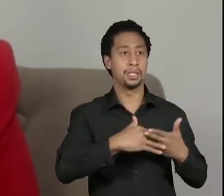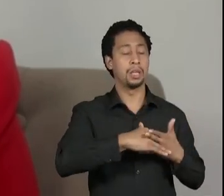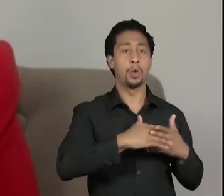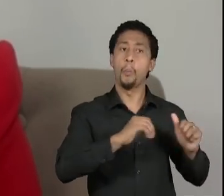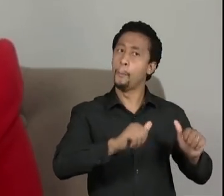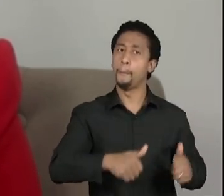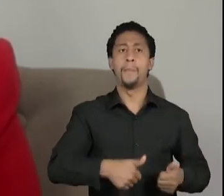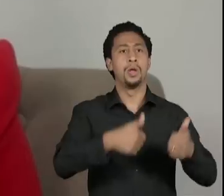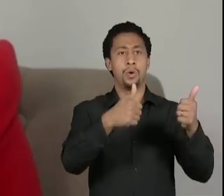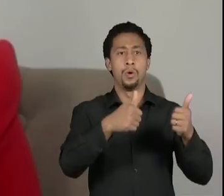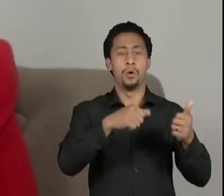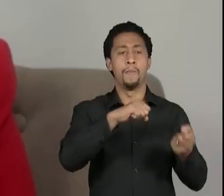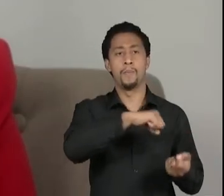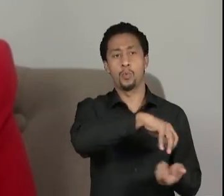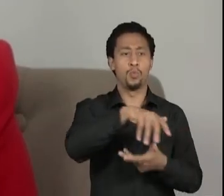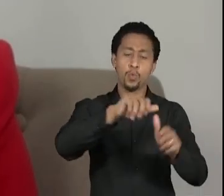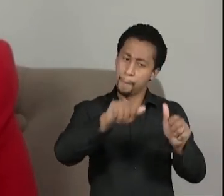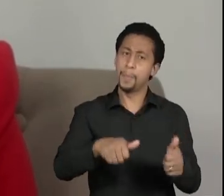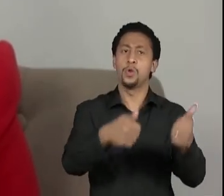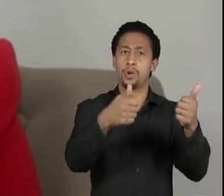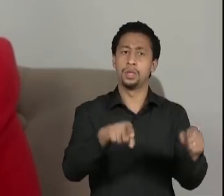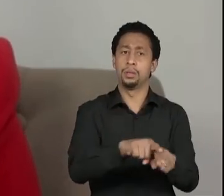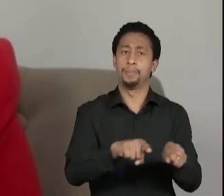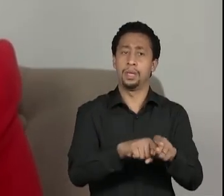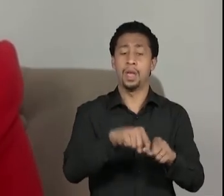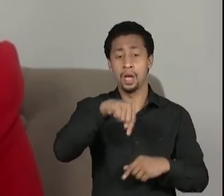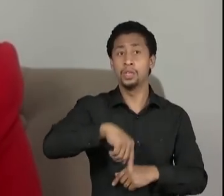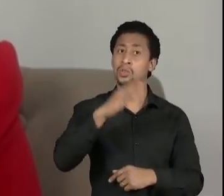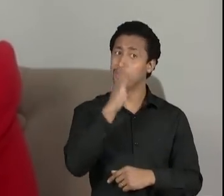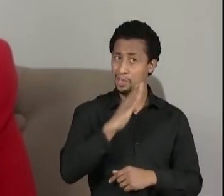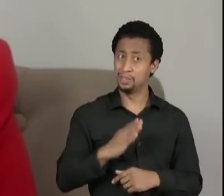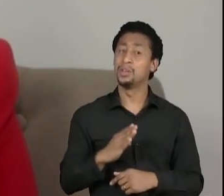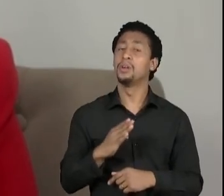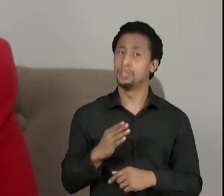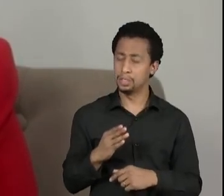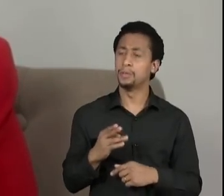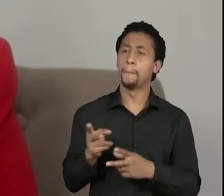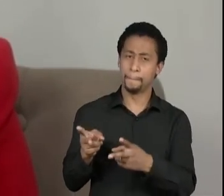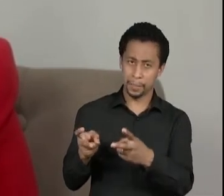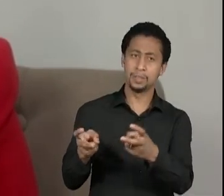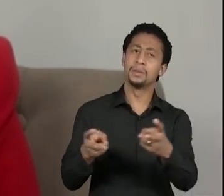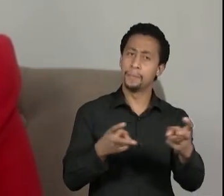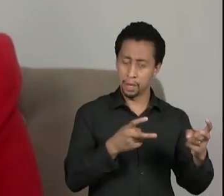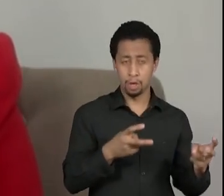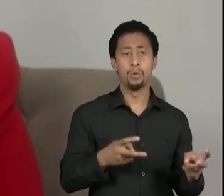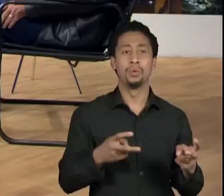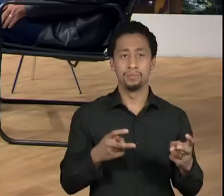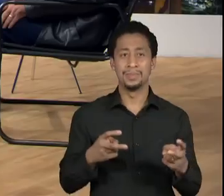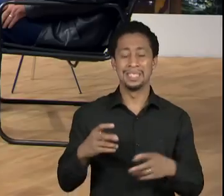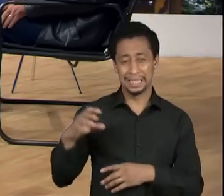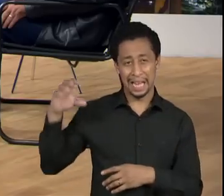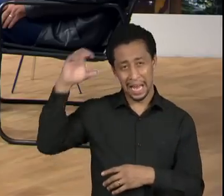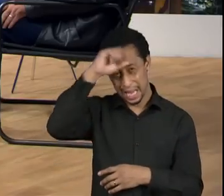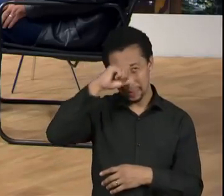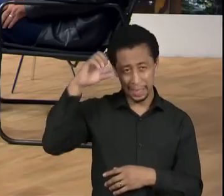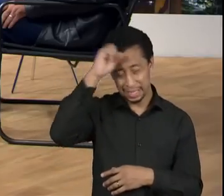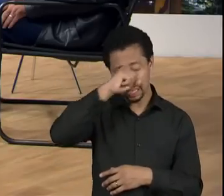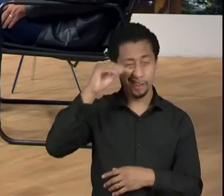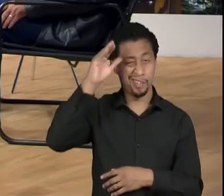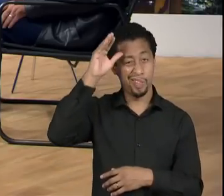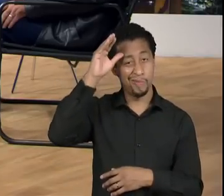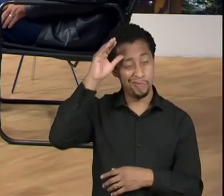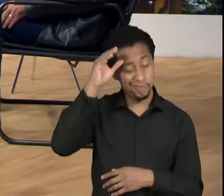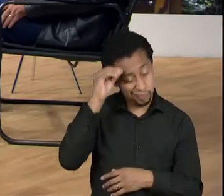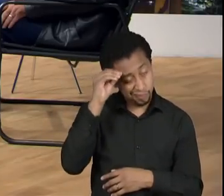esse mundo. A gente está vendo no Brasil um déficit muito grande de educação. E se a gente continuar com